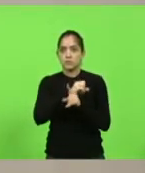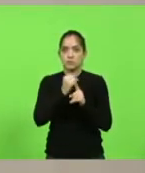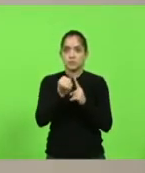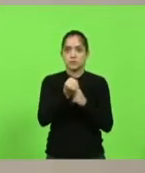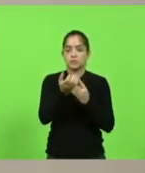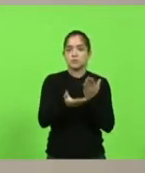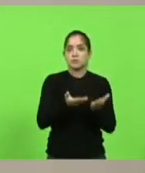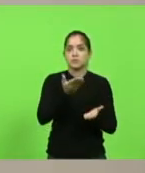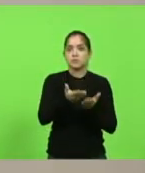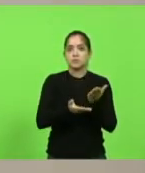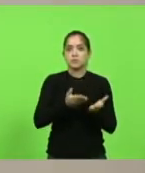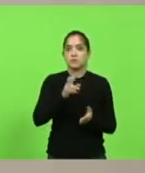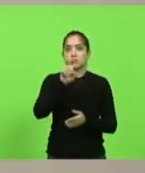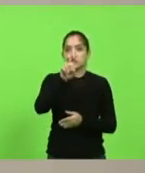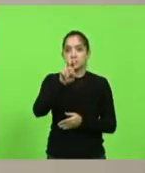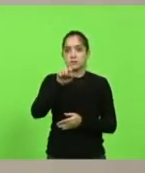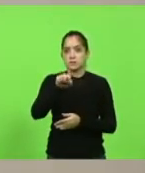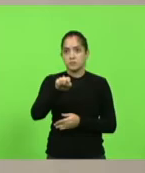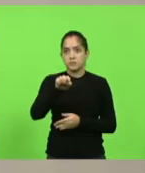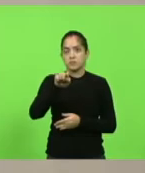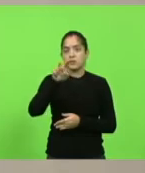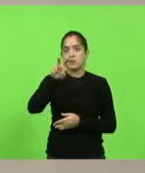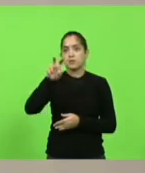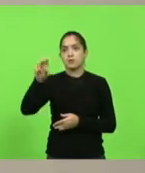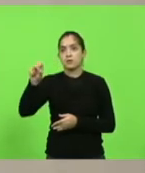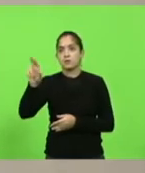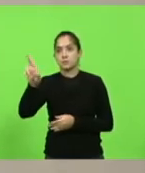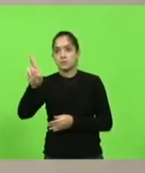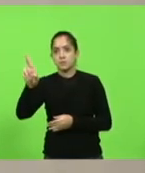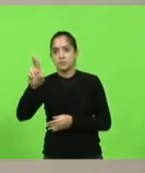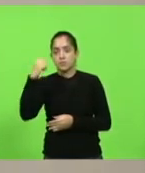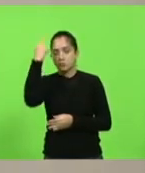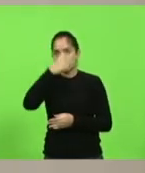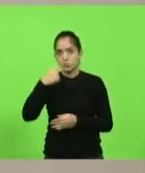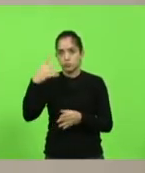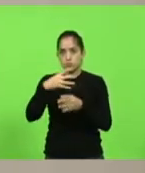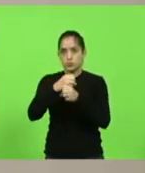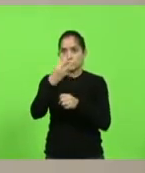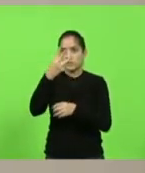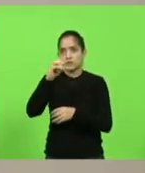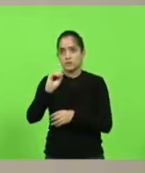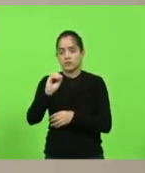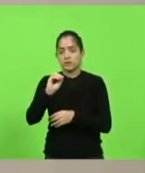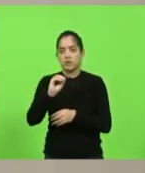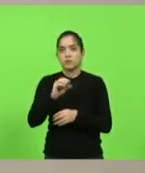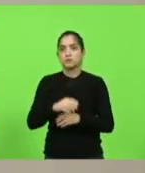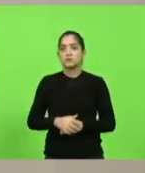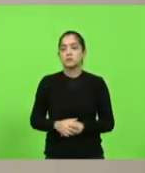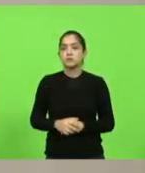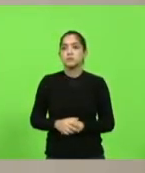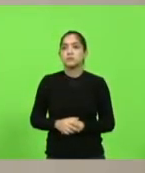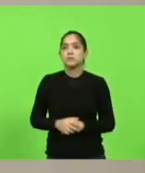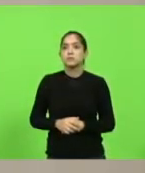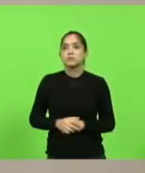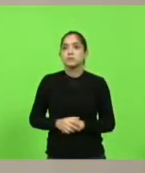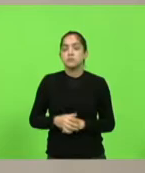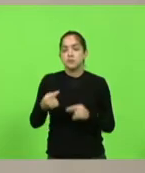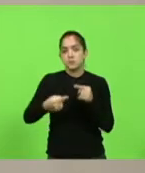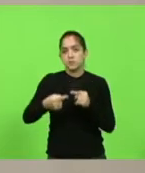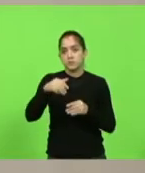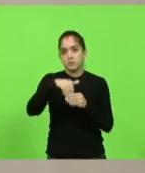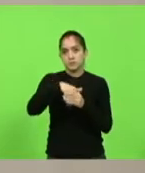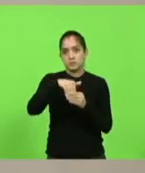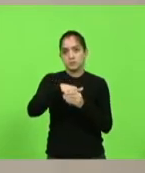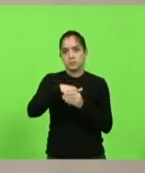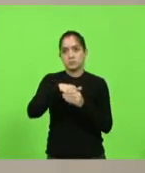de R$ 5.500 para a jornada de 30 horas semanais. Em discussão. Não havendo quem queira discutir, em